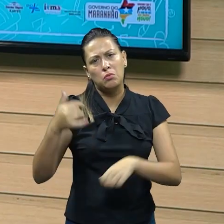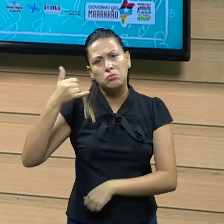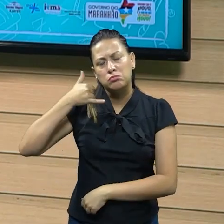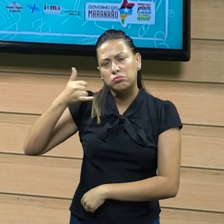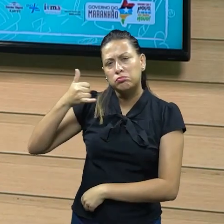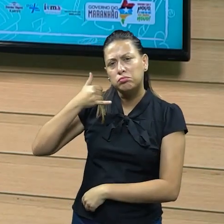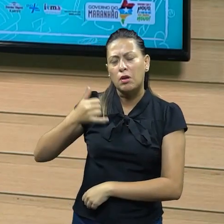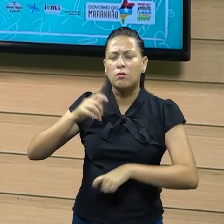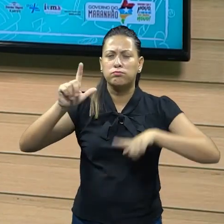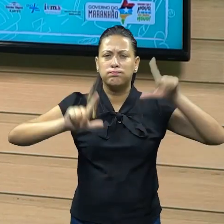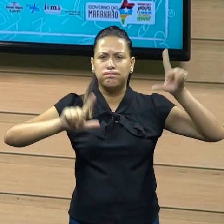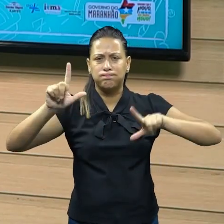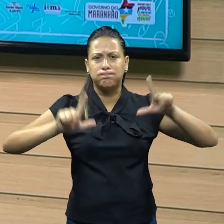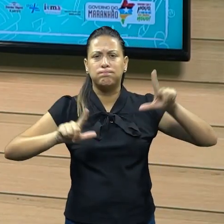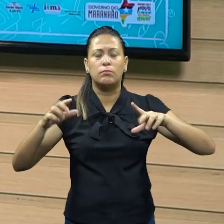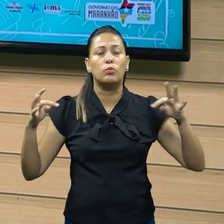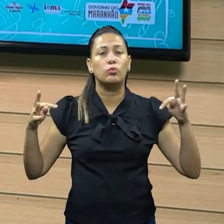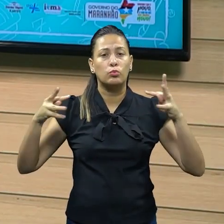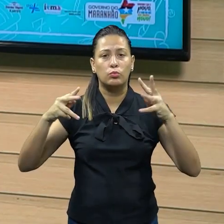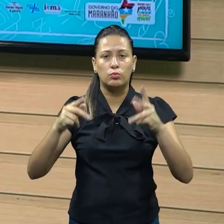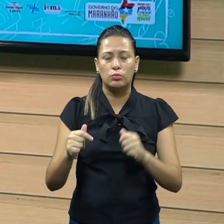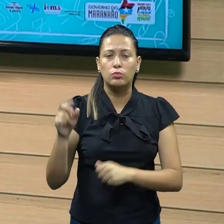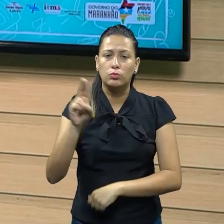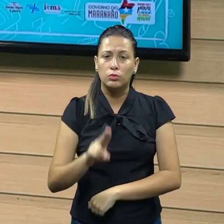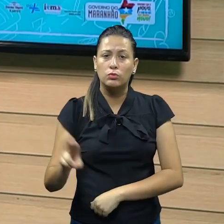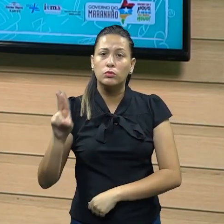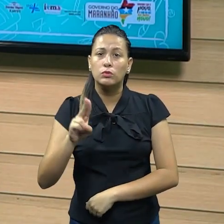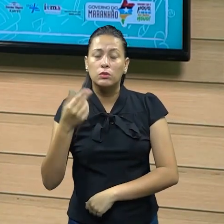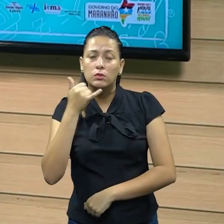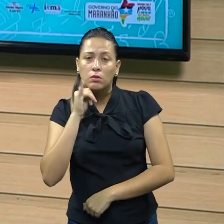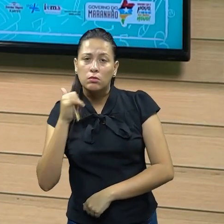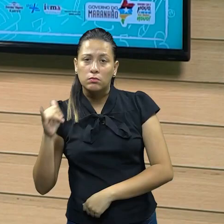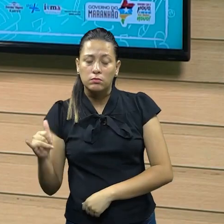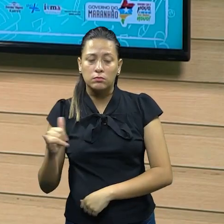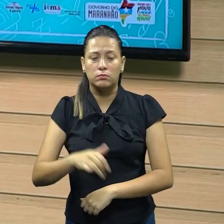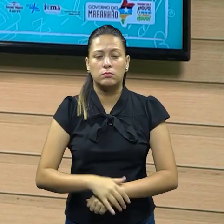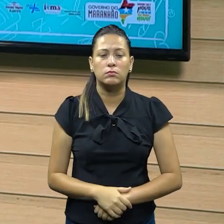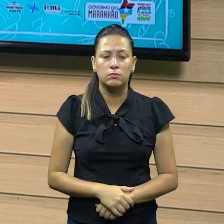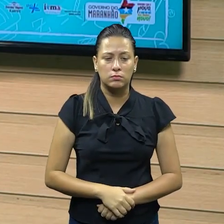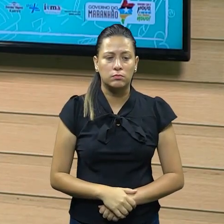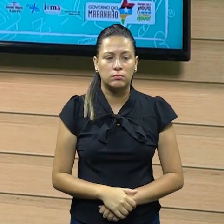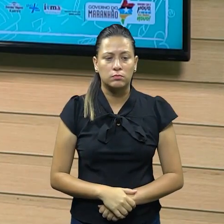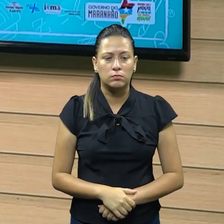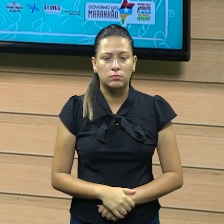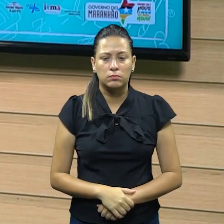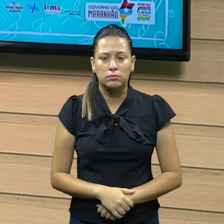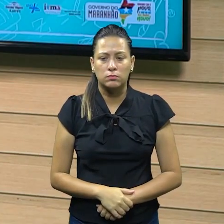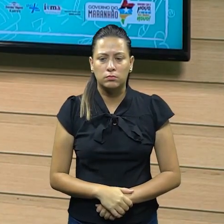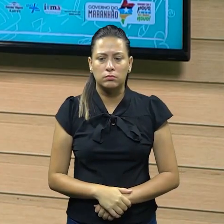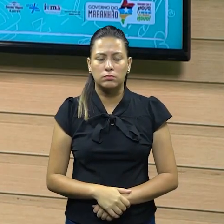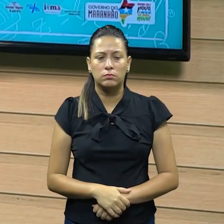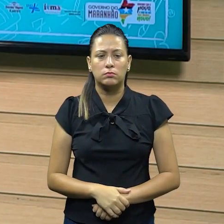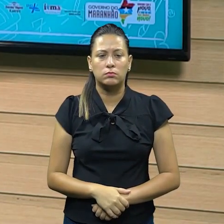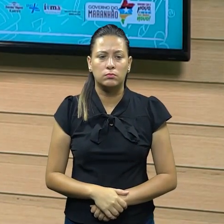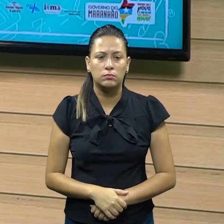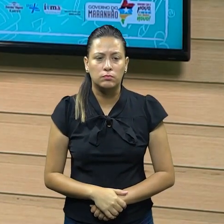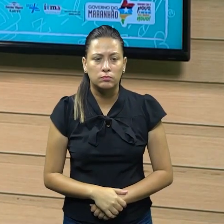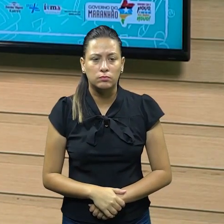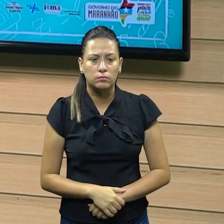celular, televisores, tudo aquilo que usa a energia elétrica como forma de